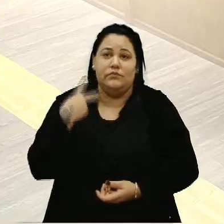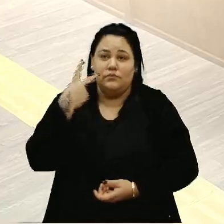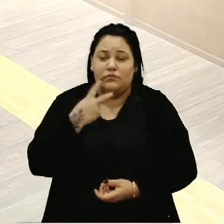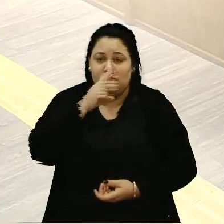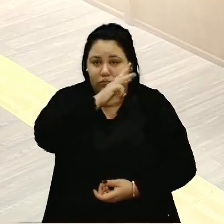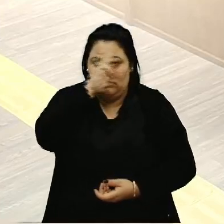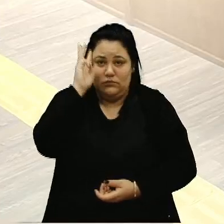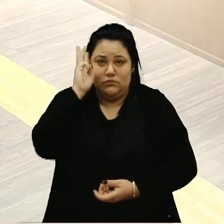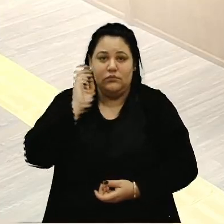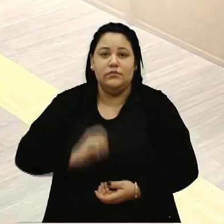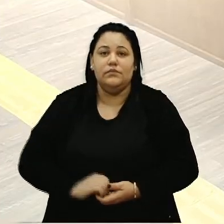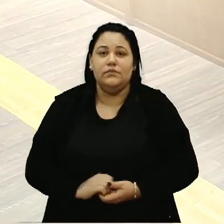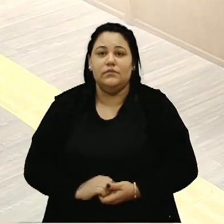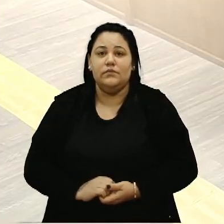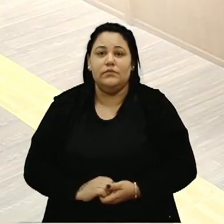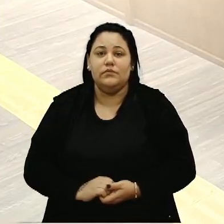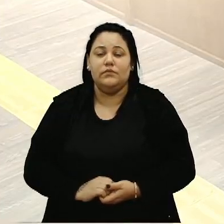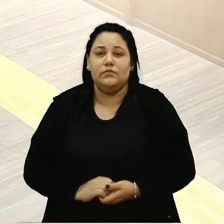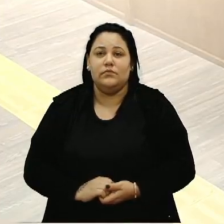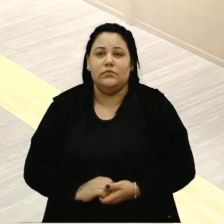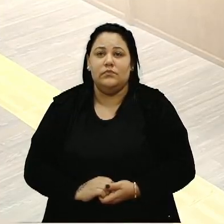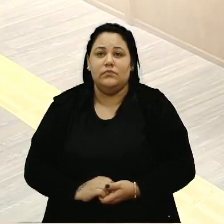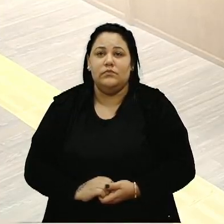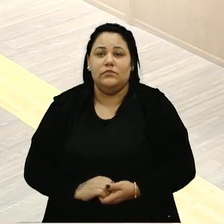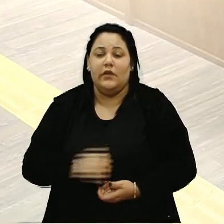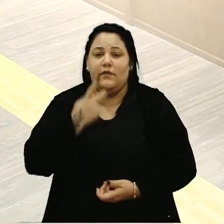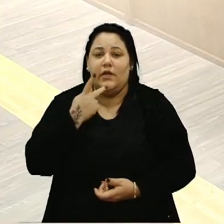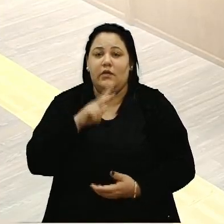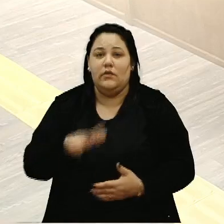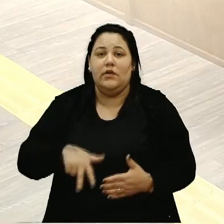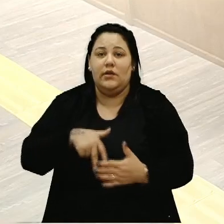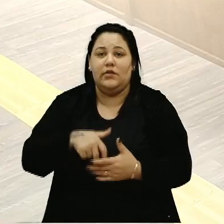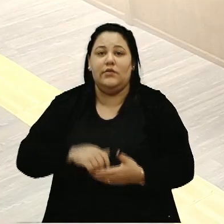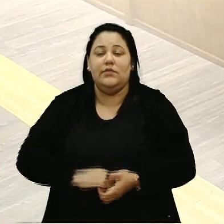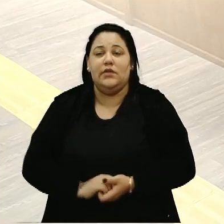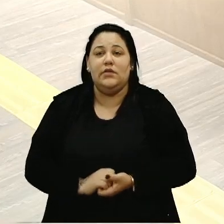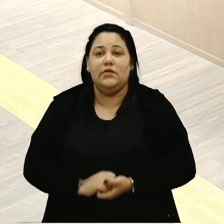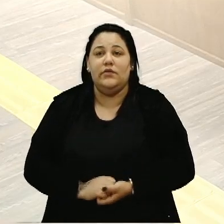Juliano Valim. Fala na tribuna.